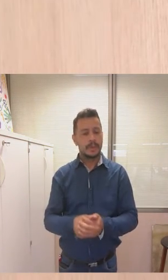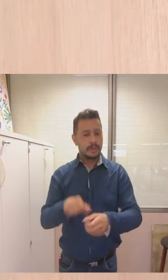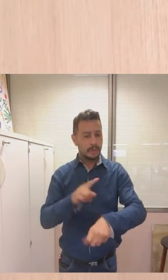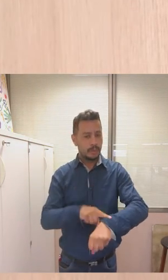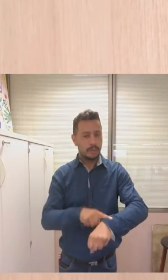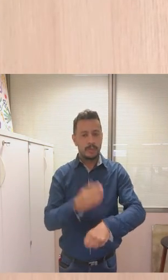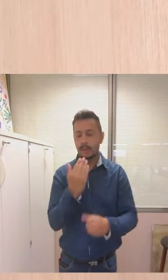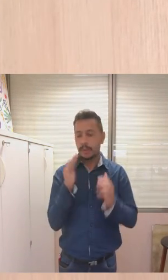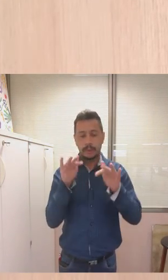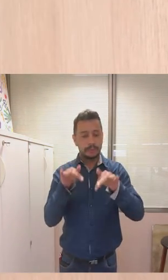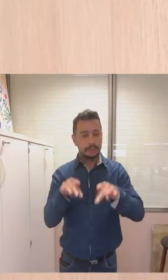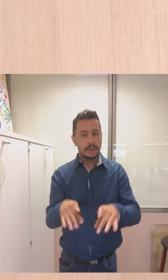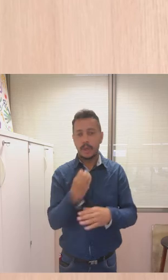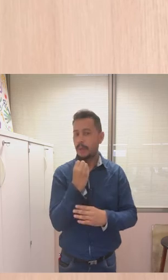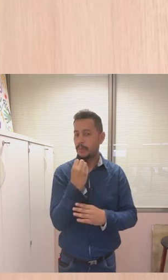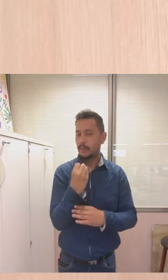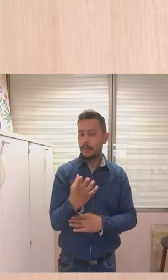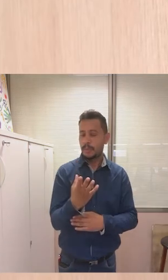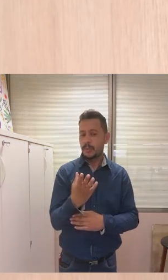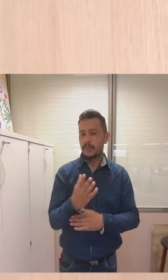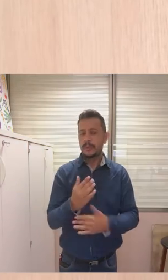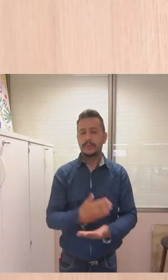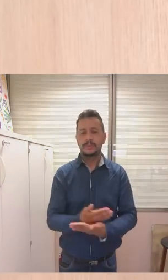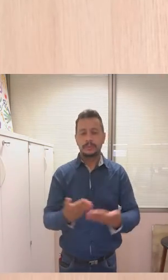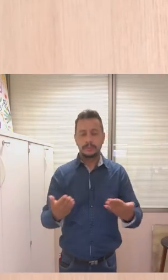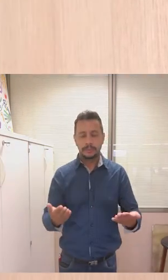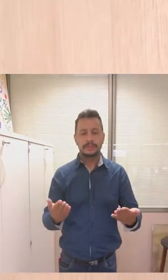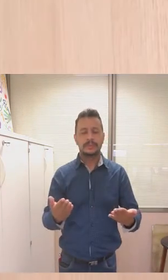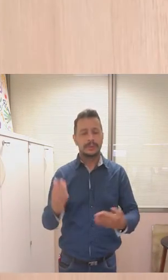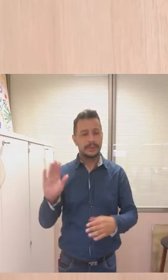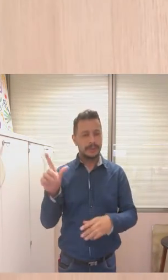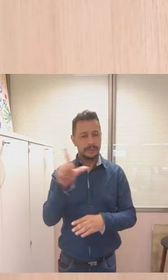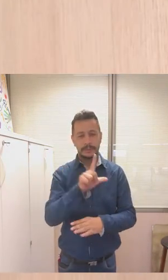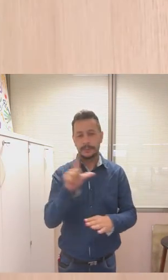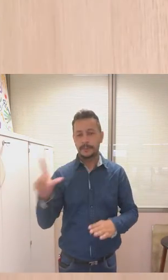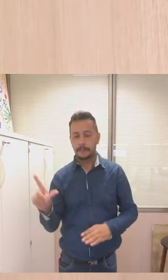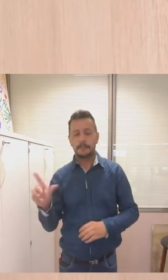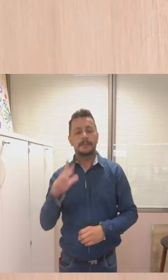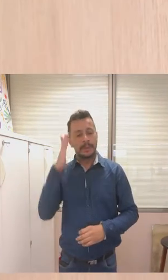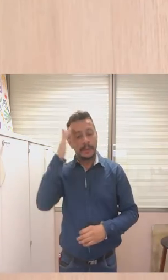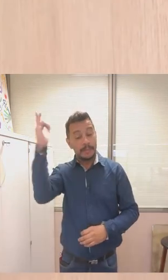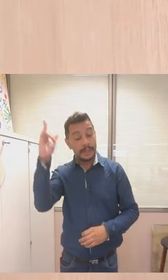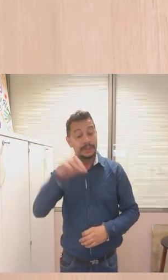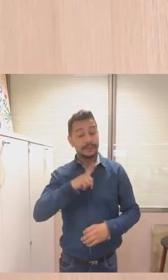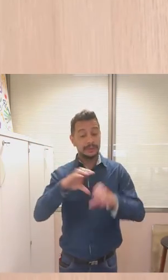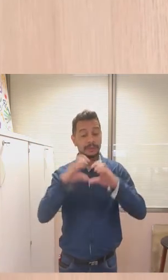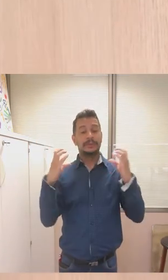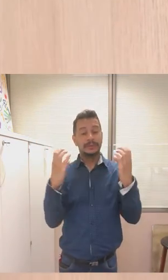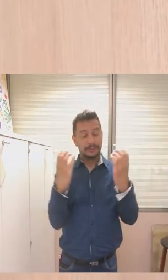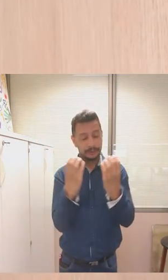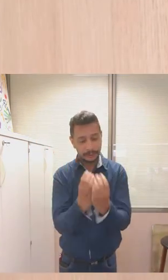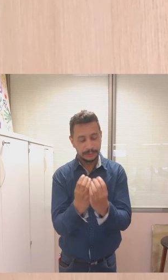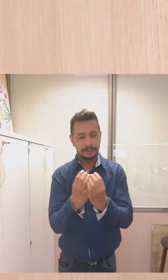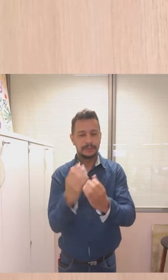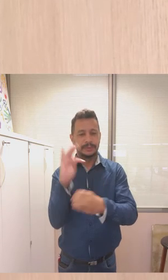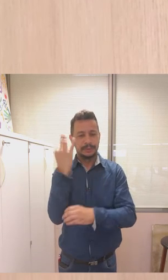e o Araguaia termina por aqui a gente deseja uma ótima tarde para você um excelente fim de semana e amanhã tem seminário da